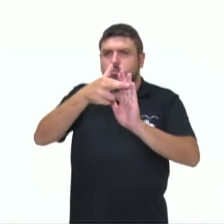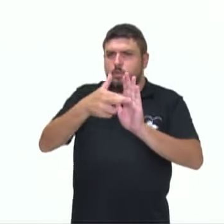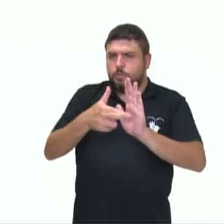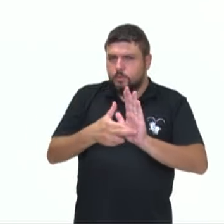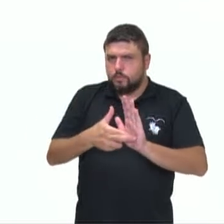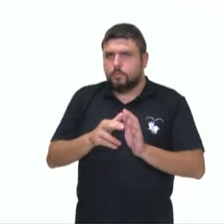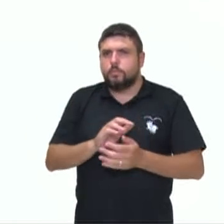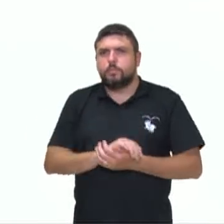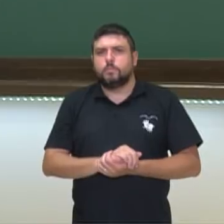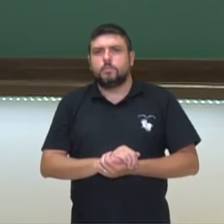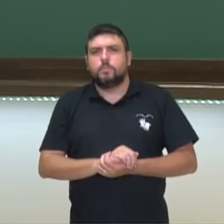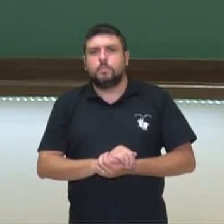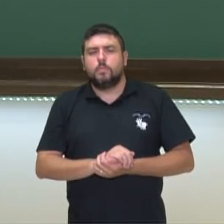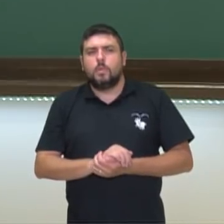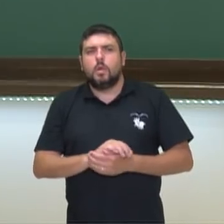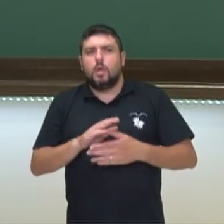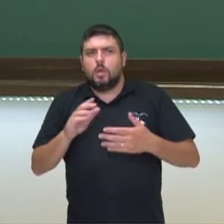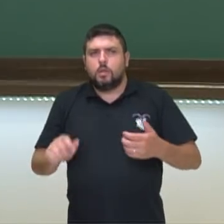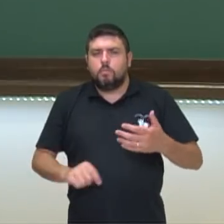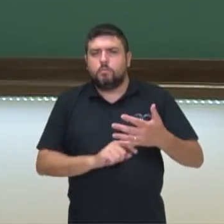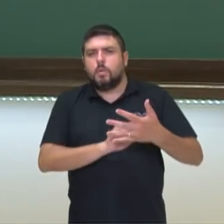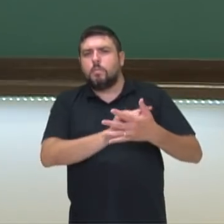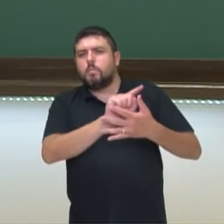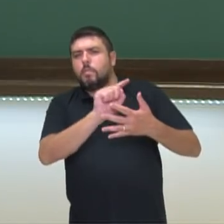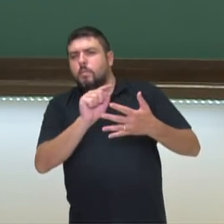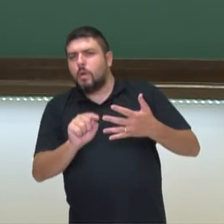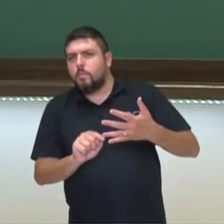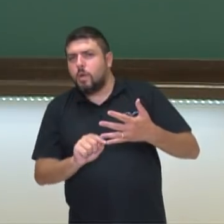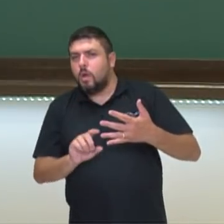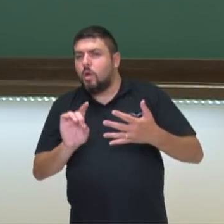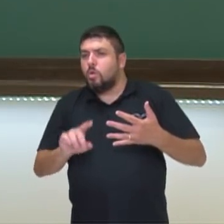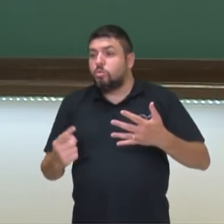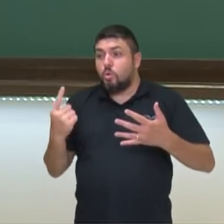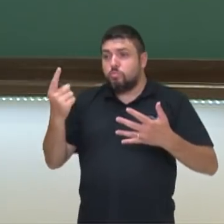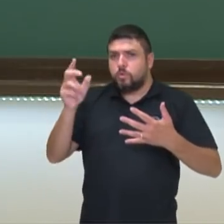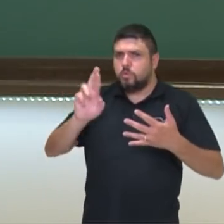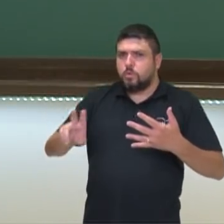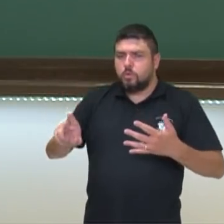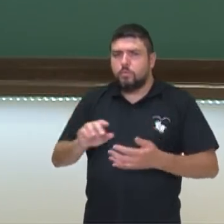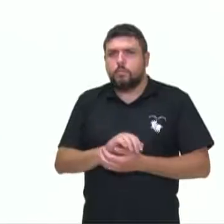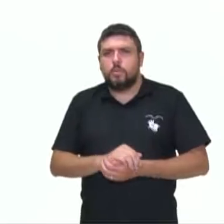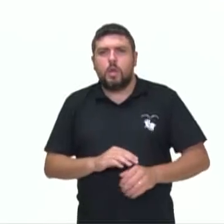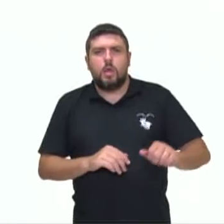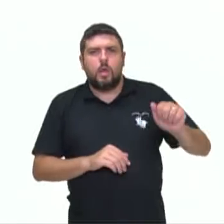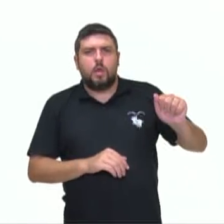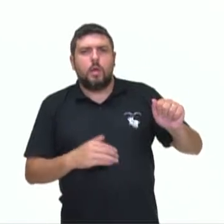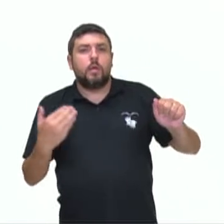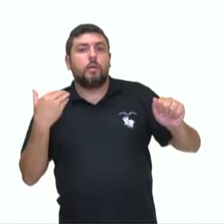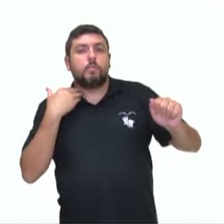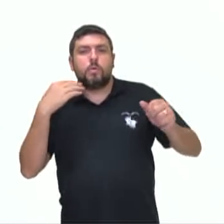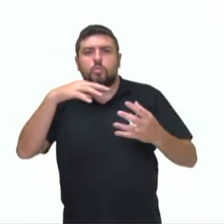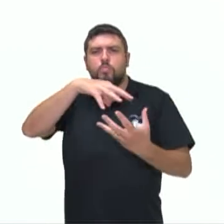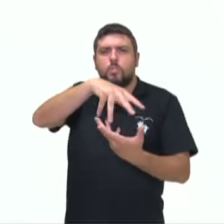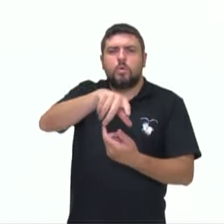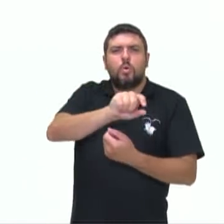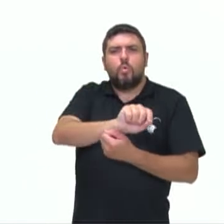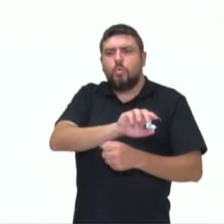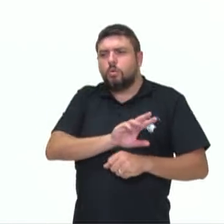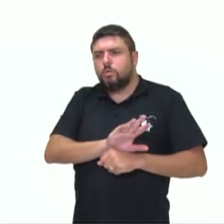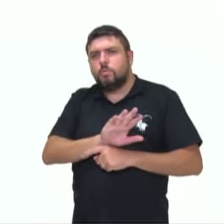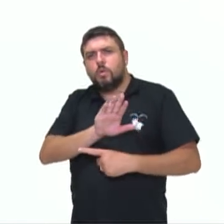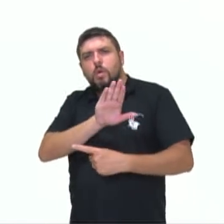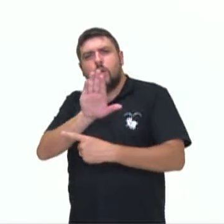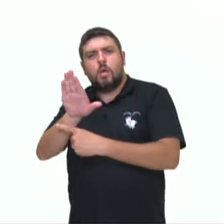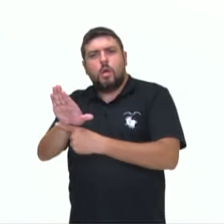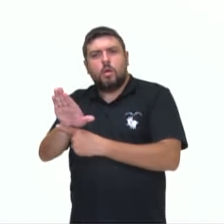ok? Então, todas aqui são instituições, exceto uma. Então, letra A, o Banco Mundial para prover recursos correspondentes à